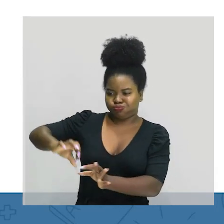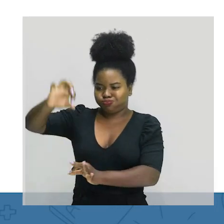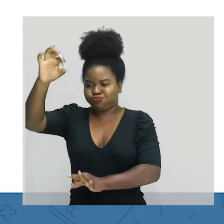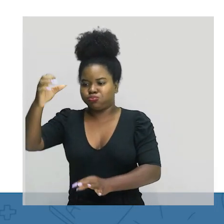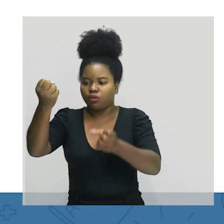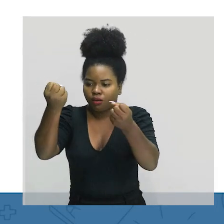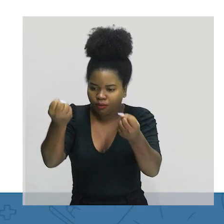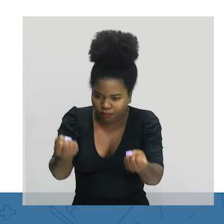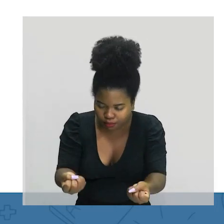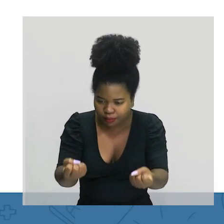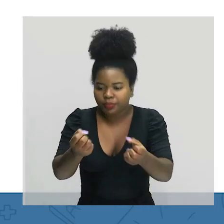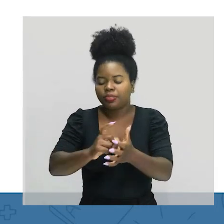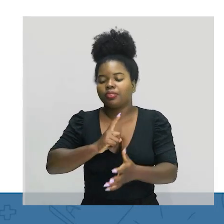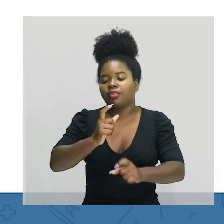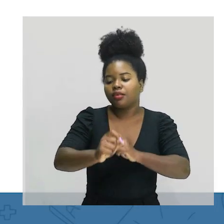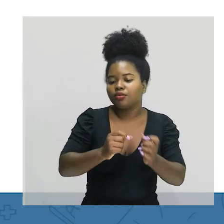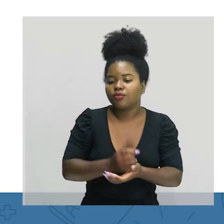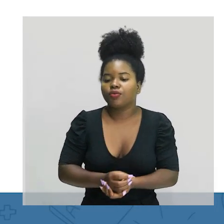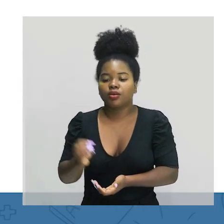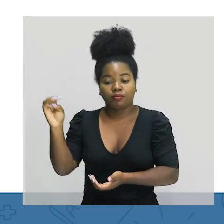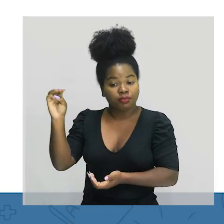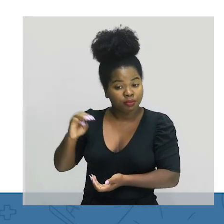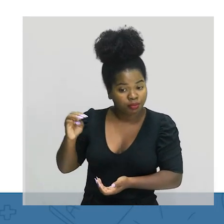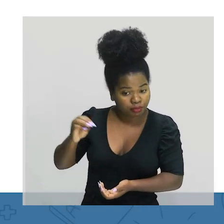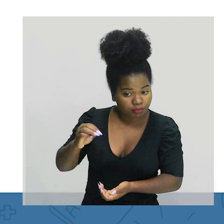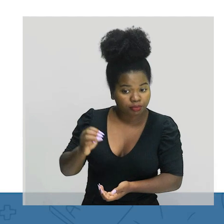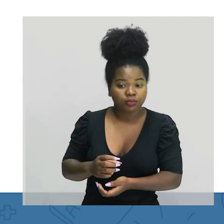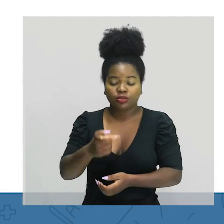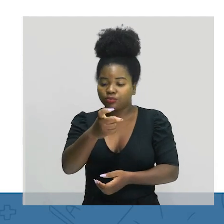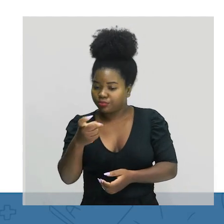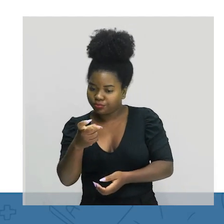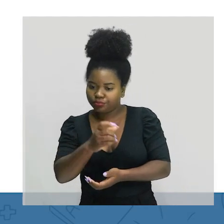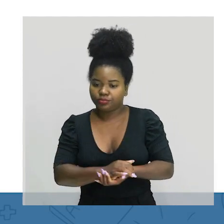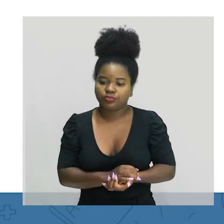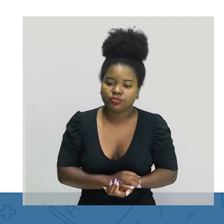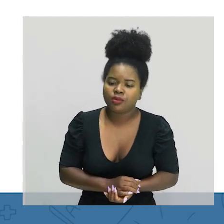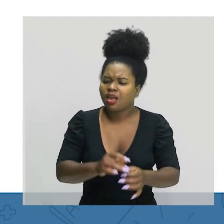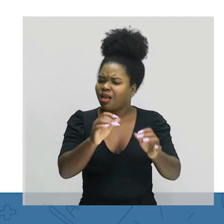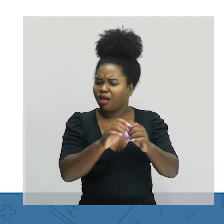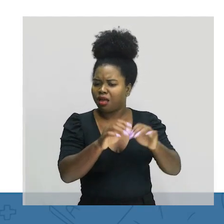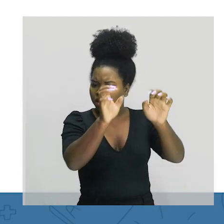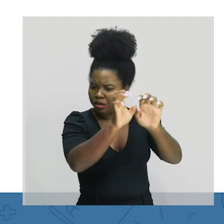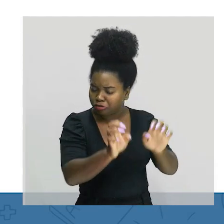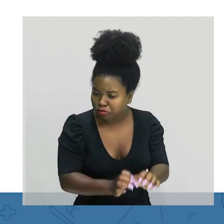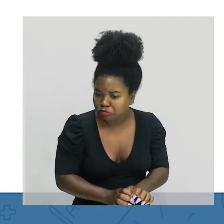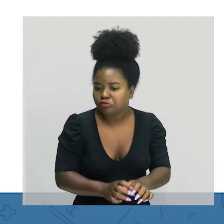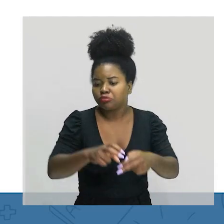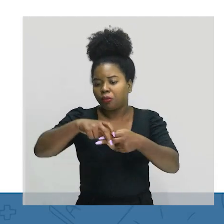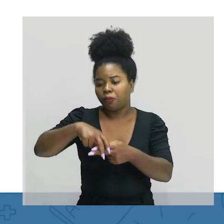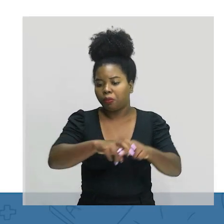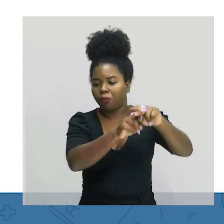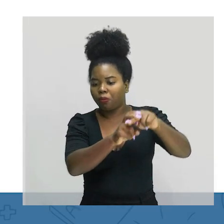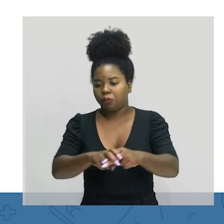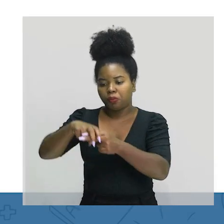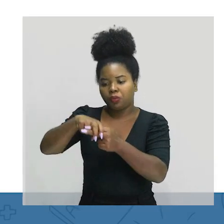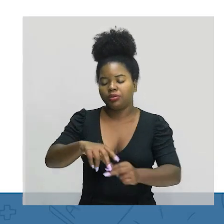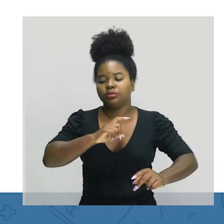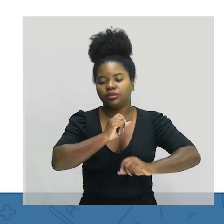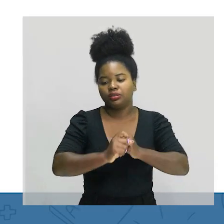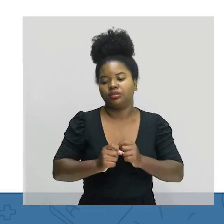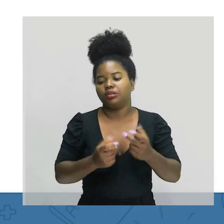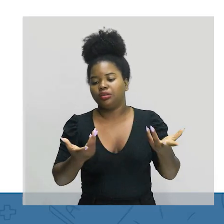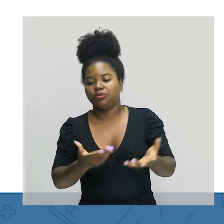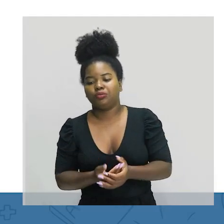medida de comprimento em metros indicada por x. A estrutura do balanço é feita por barras de